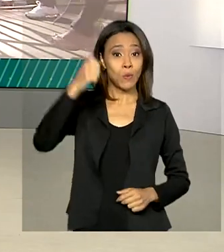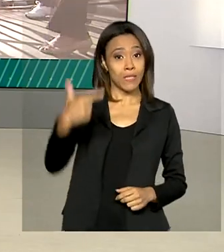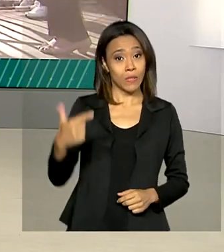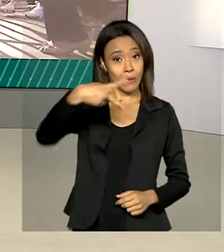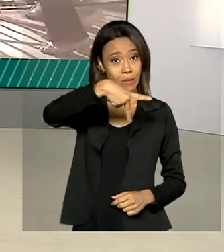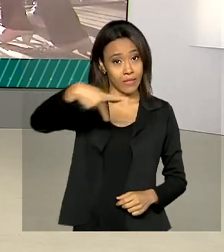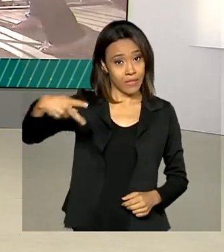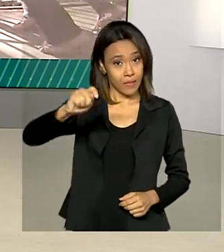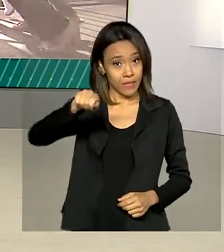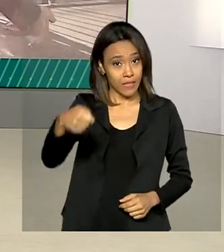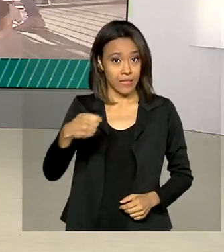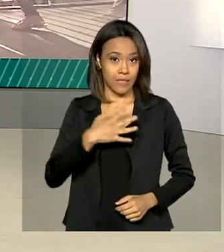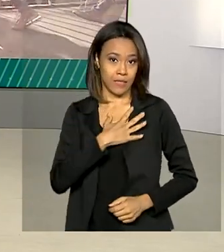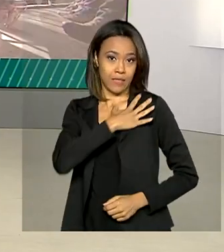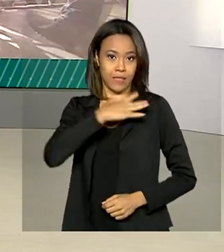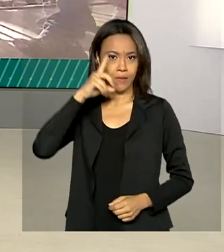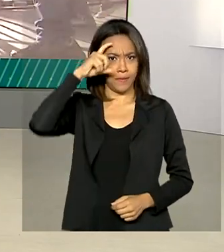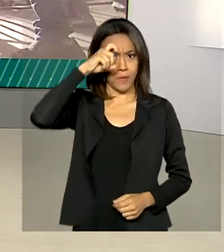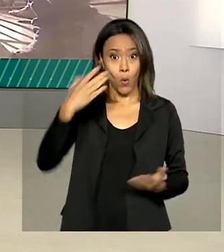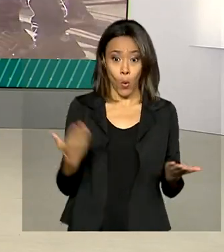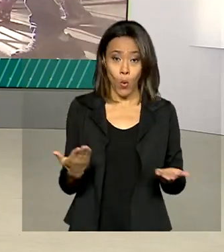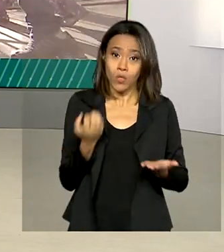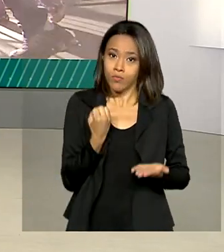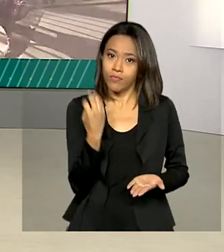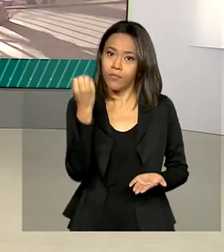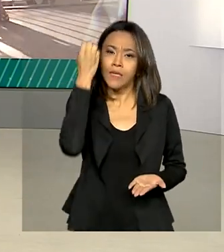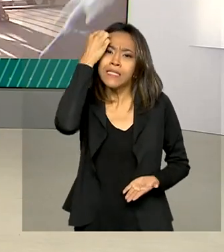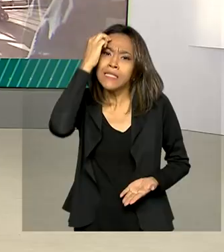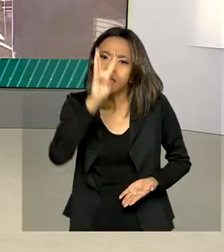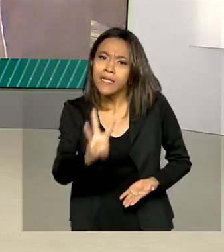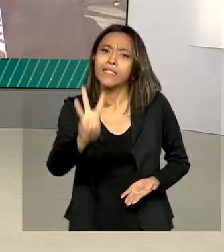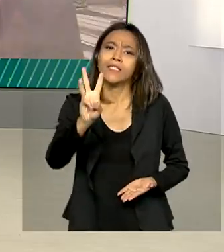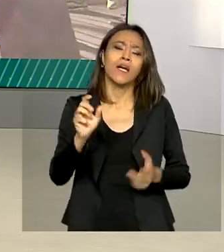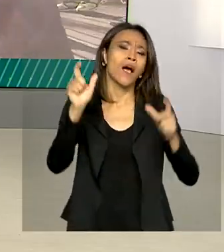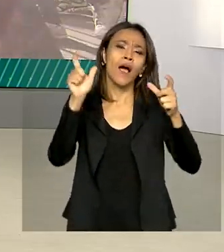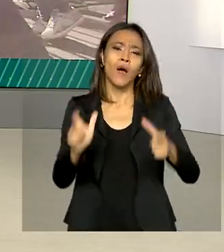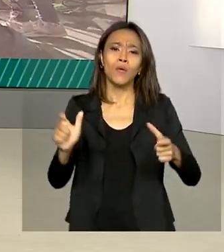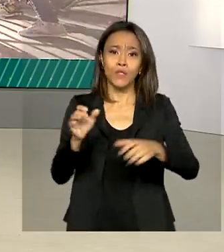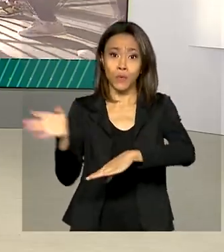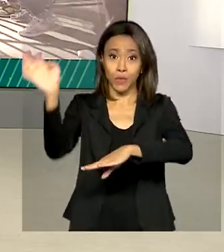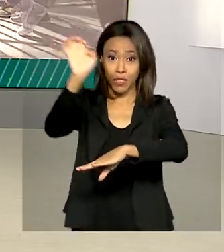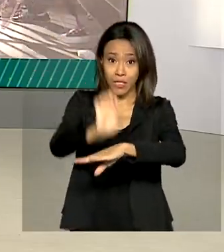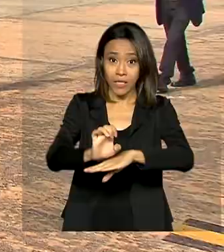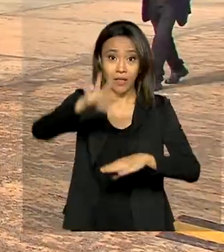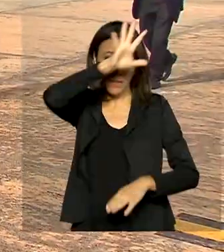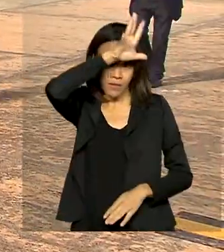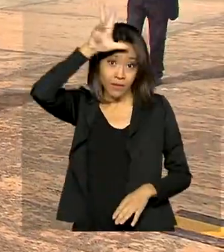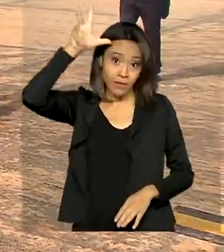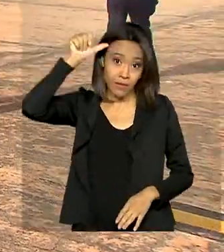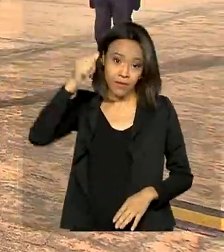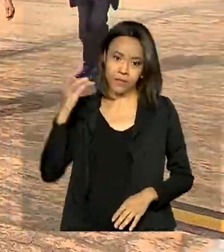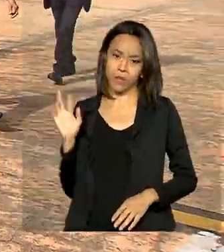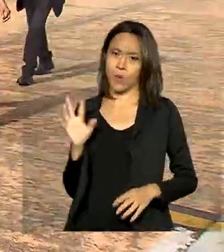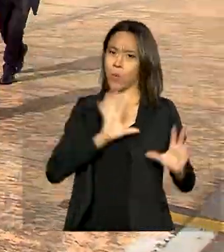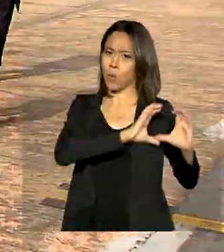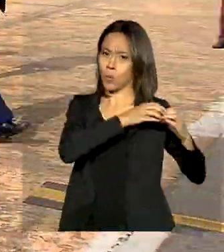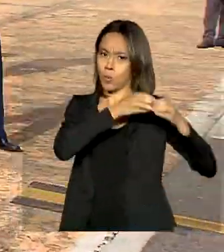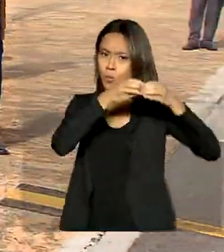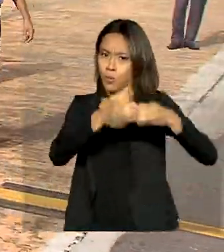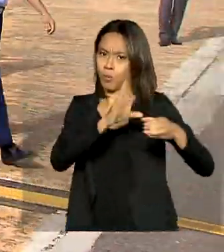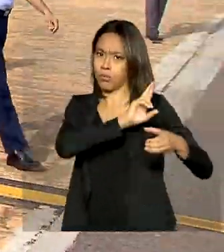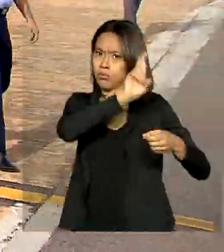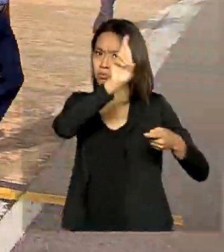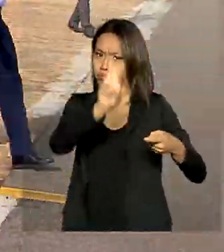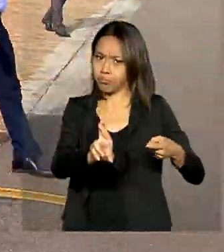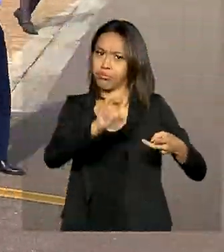Hamilton Mourão inicia hoje uma viagem de três dias ao estado do Amazonas, com chefes de missões diplomáticas da União